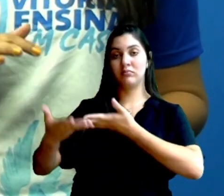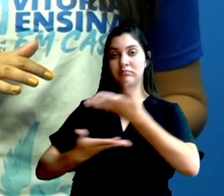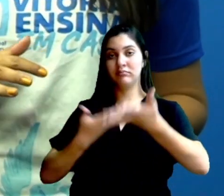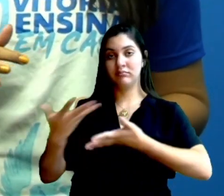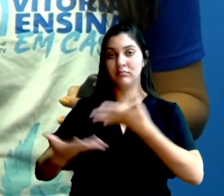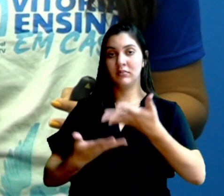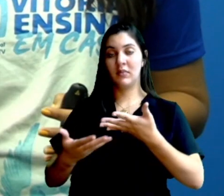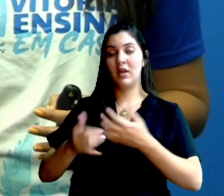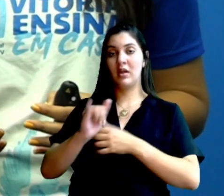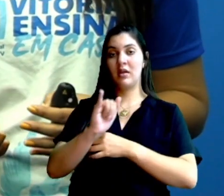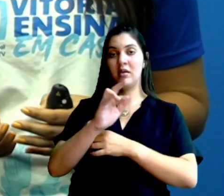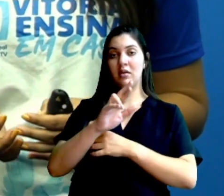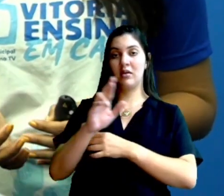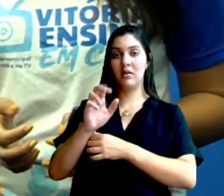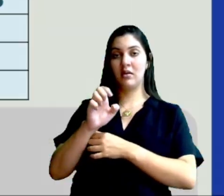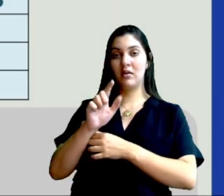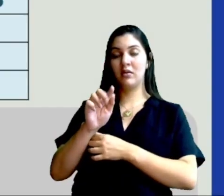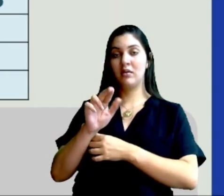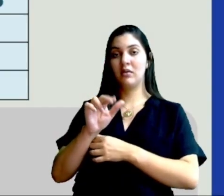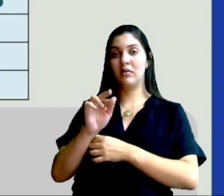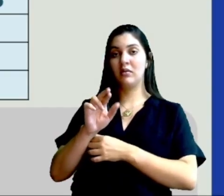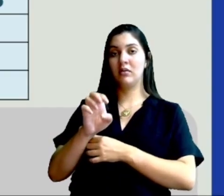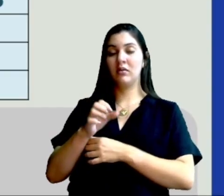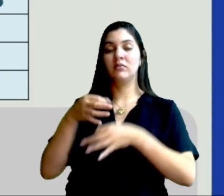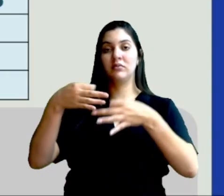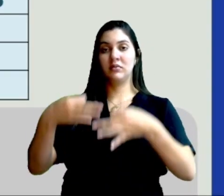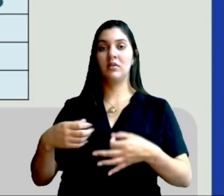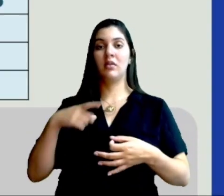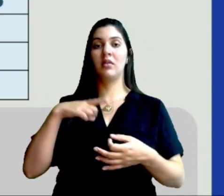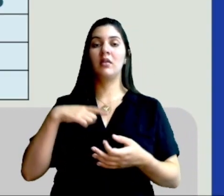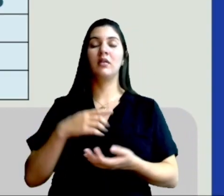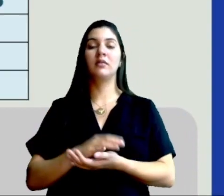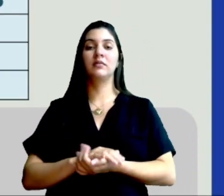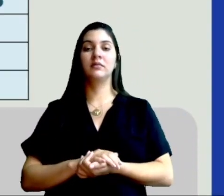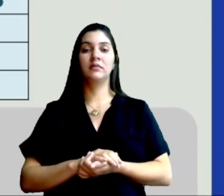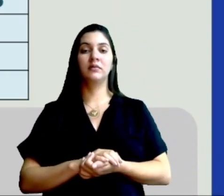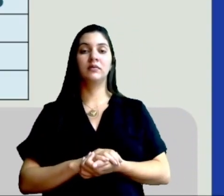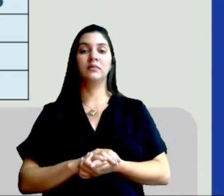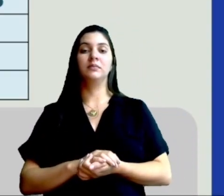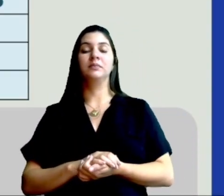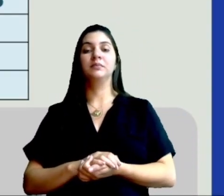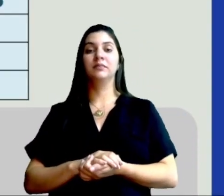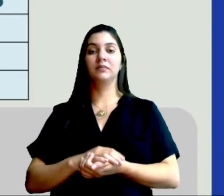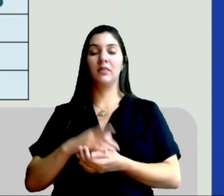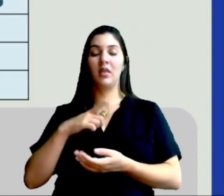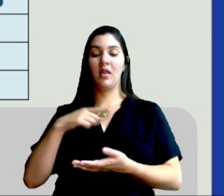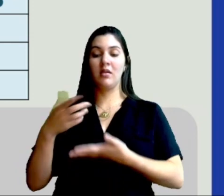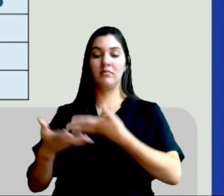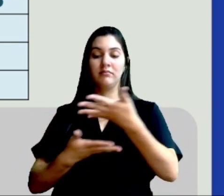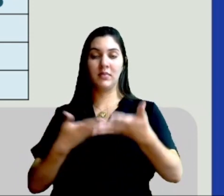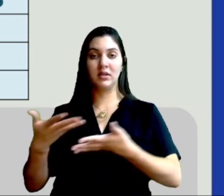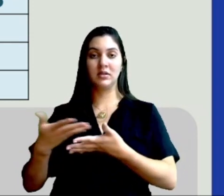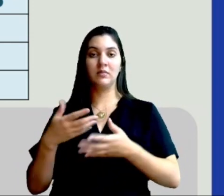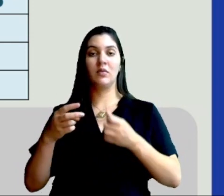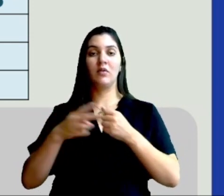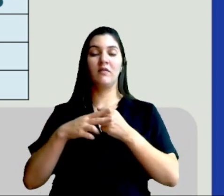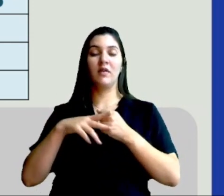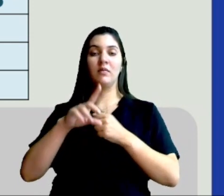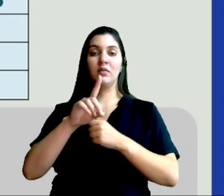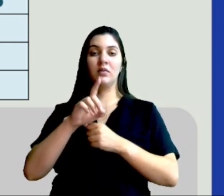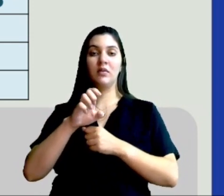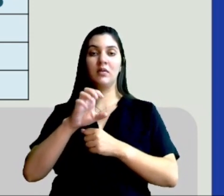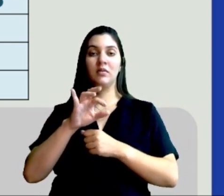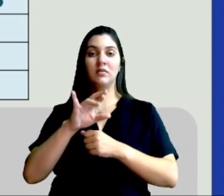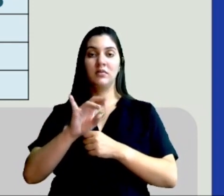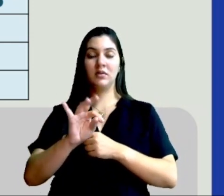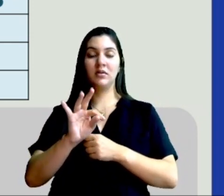particípios irregulares, tá certo? Aí a gente tem, ó, decir, o particípio do verbo decir é